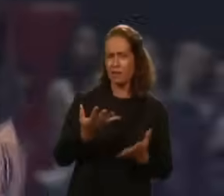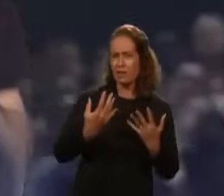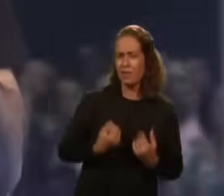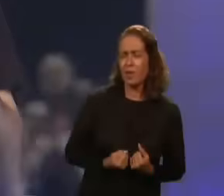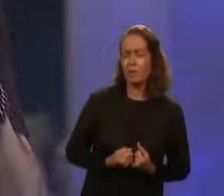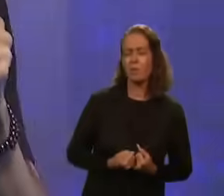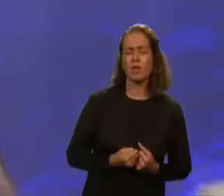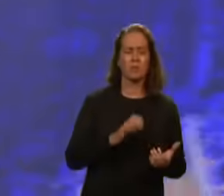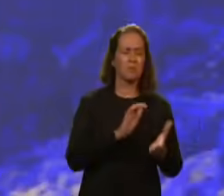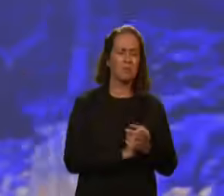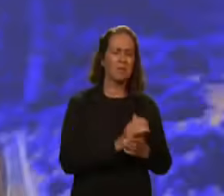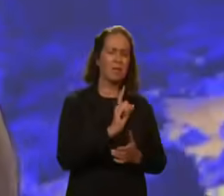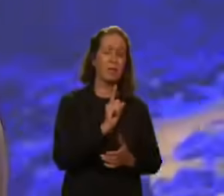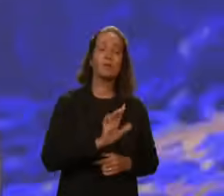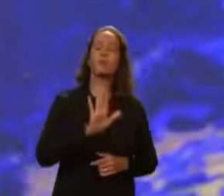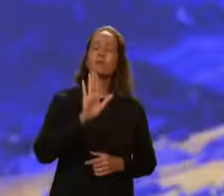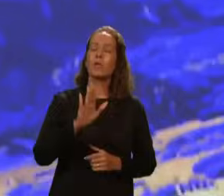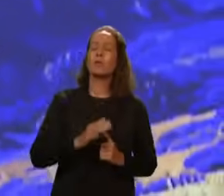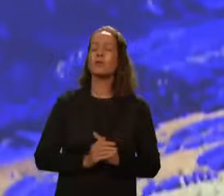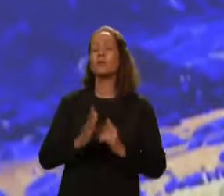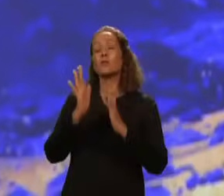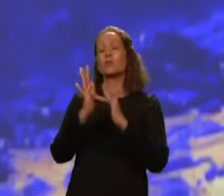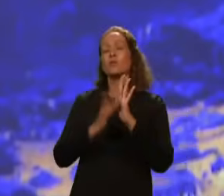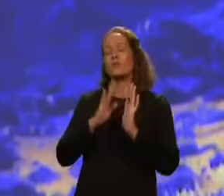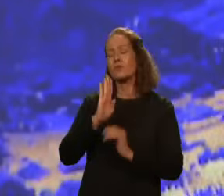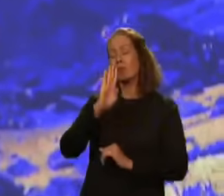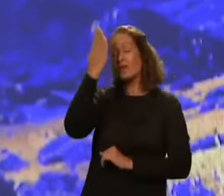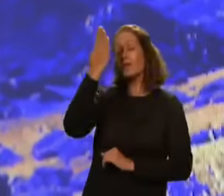foi casado. Ele foi traído pelo melhor amigo.